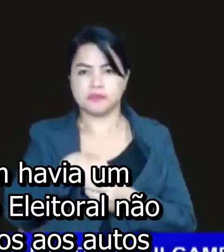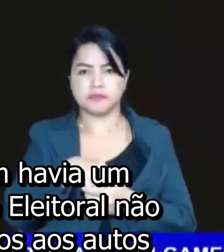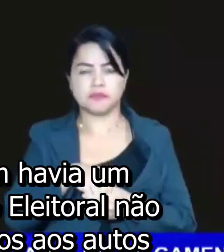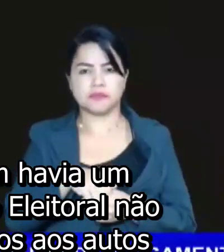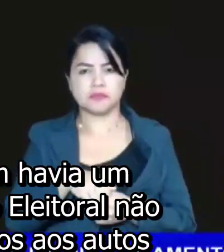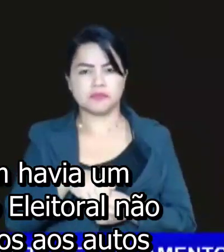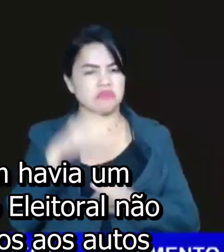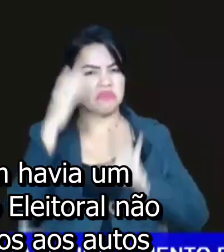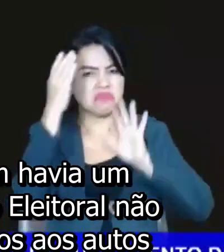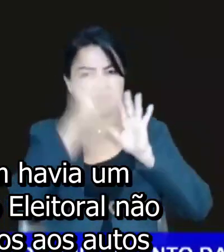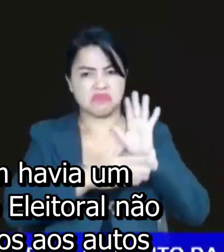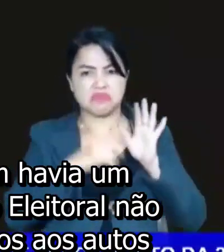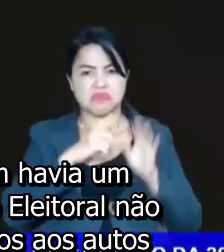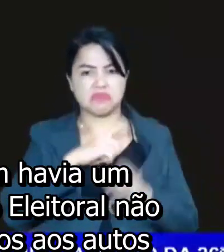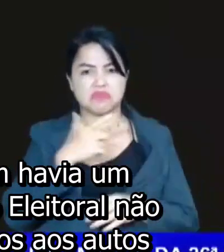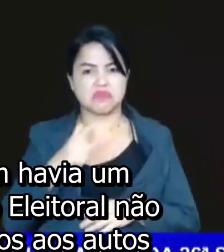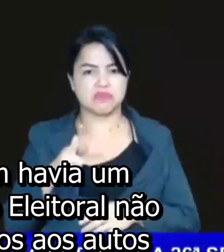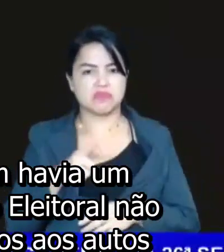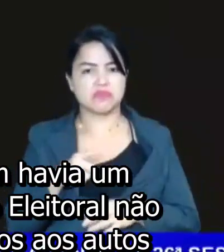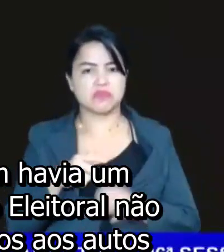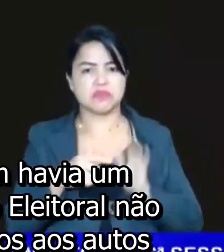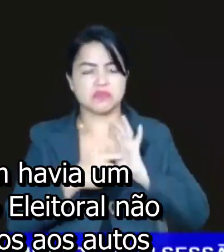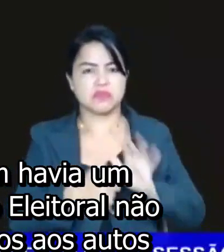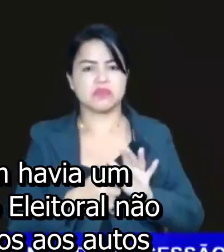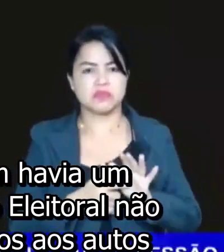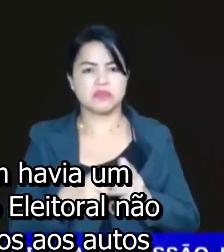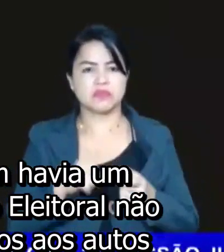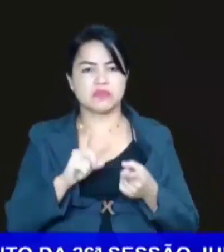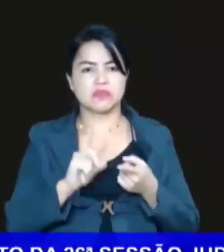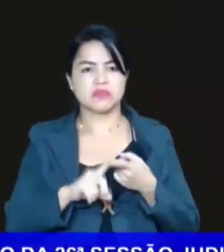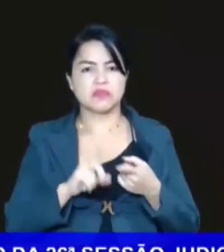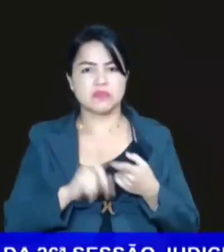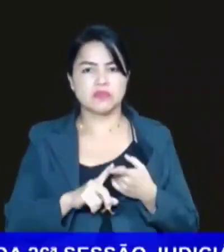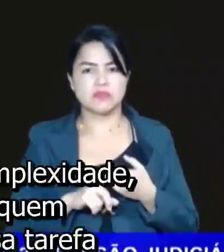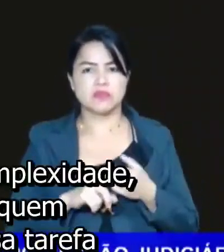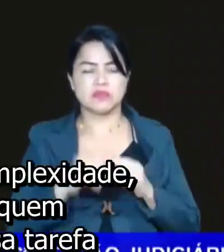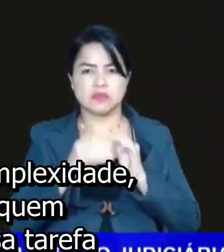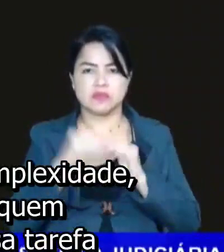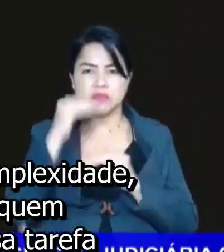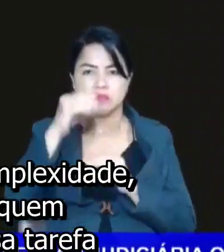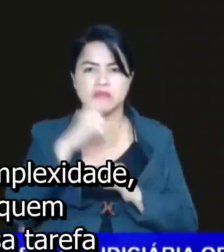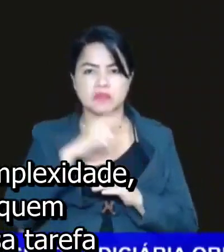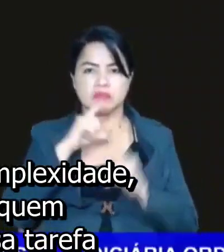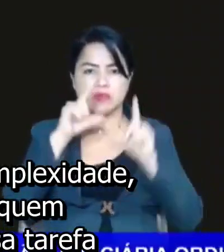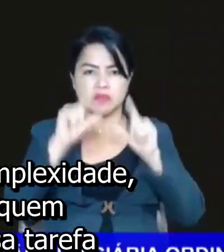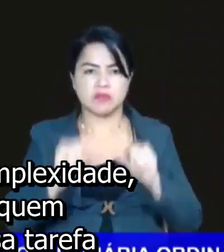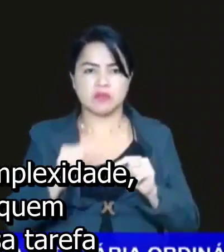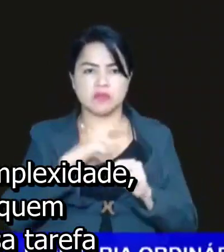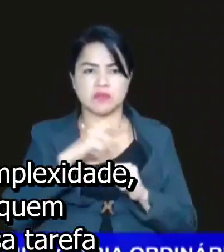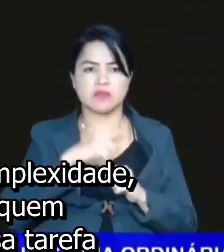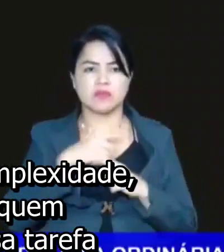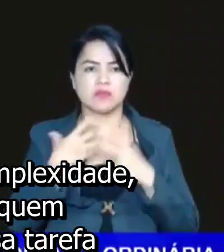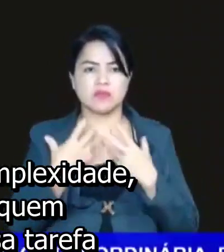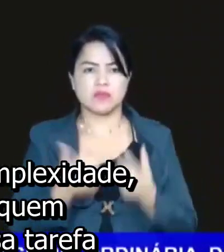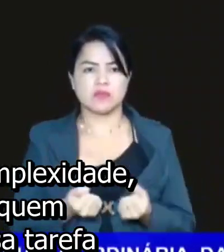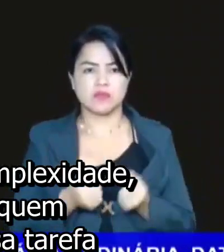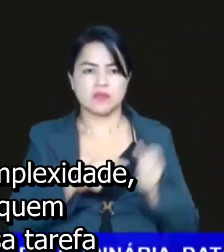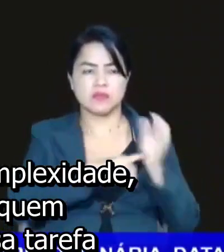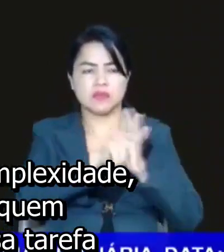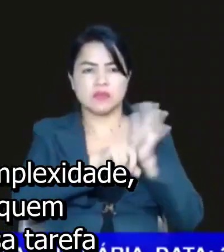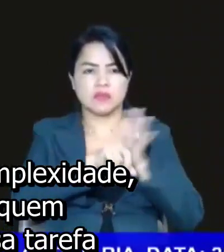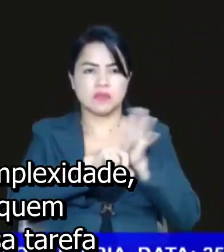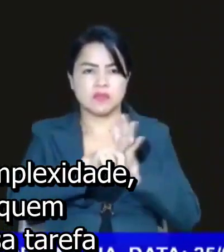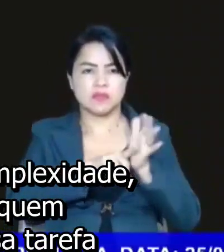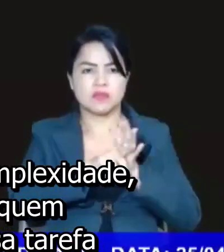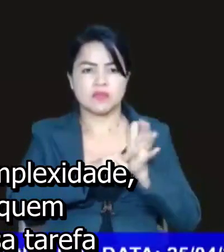devidamente comprovado, ou seja, não foram aportados aos autos os elementos mínimos que permitissem